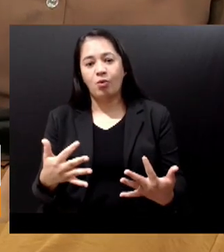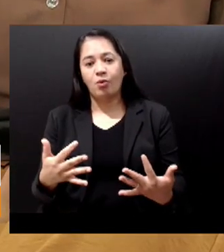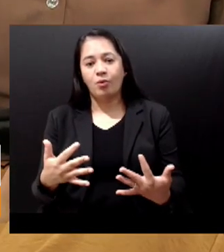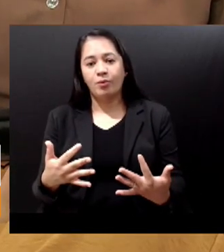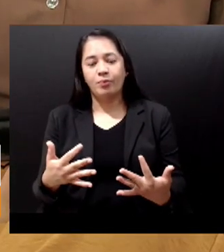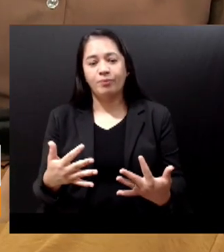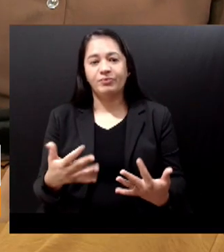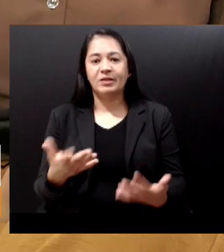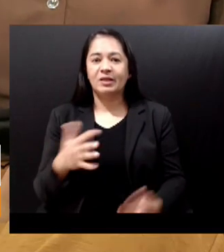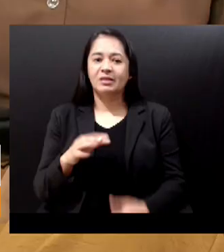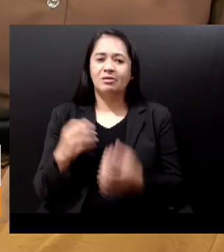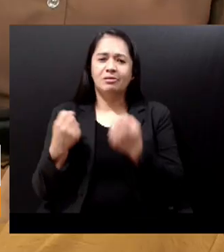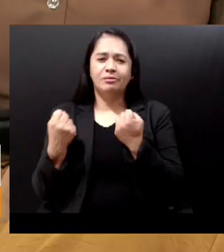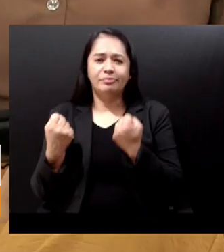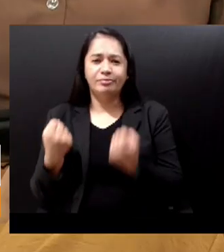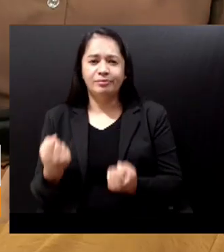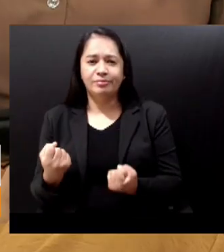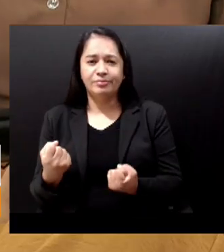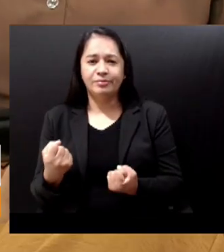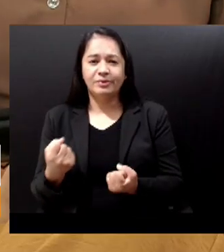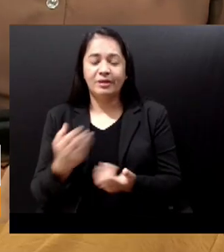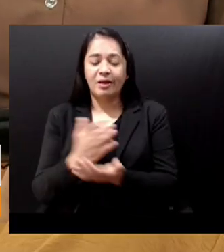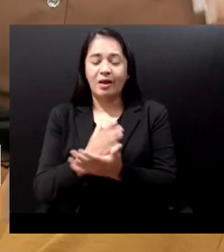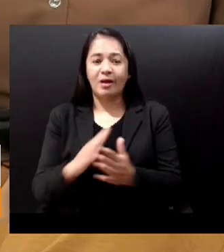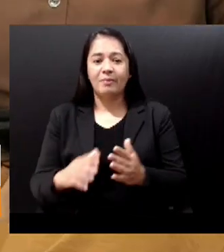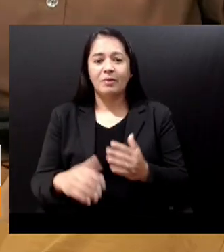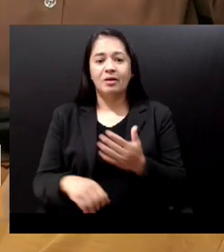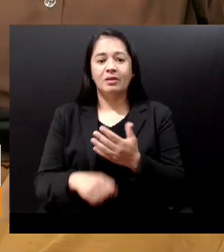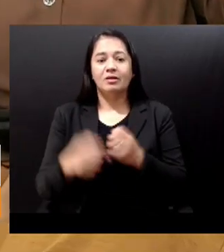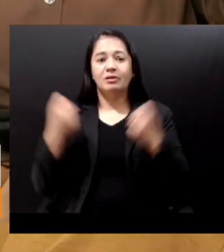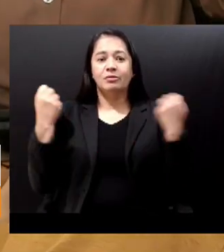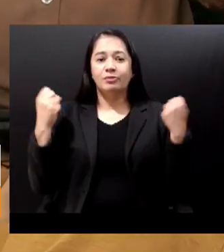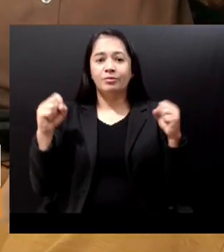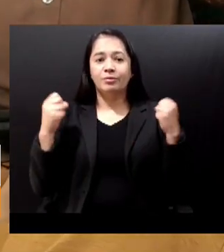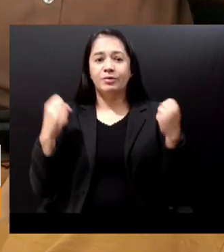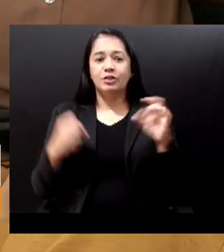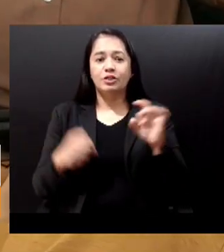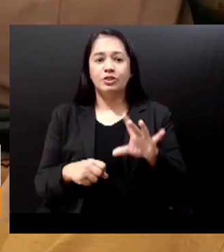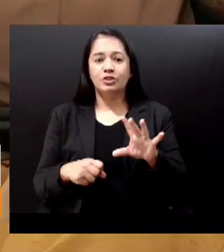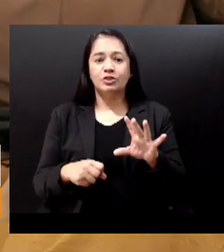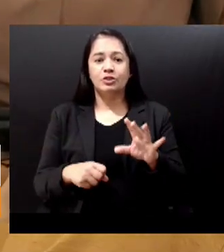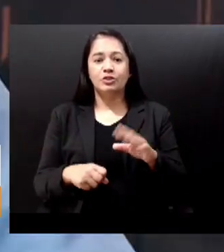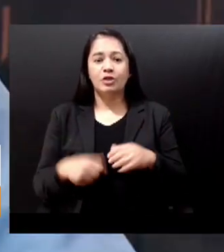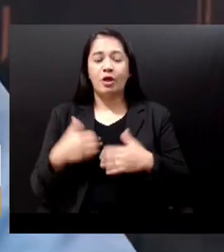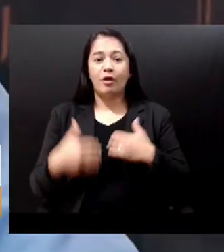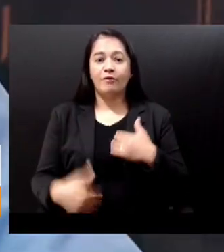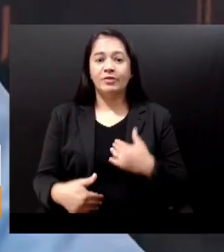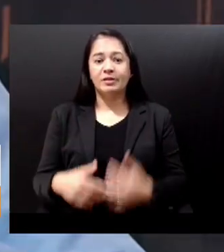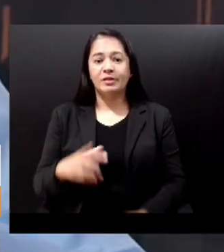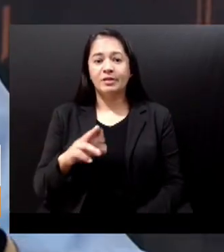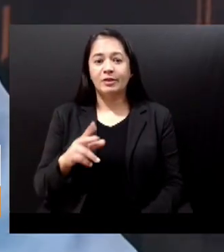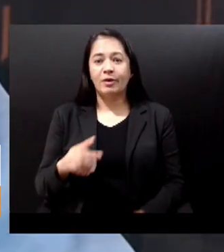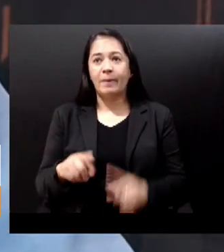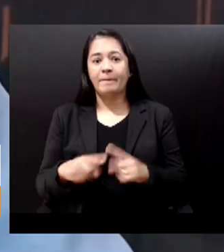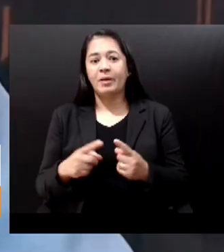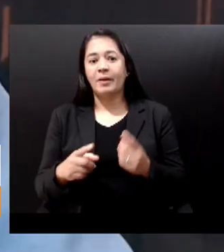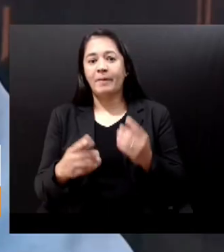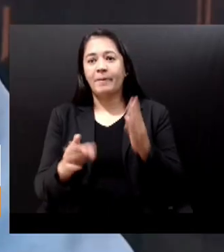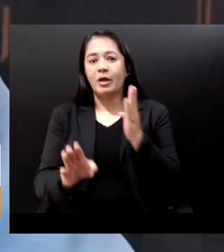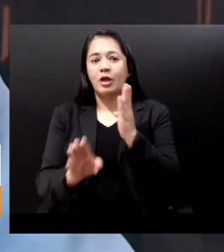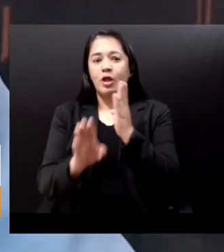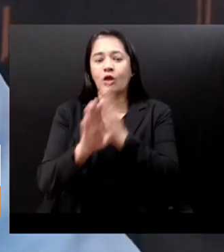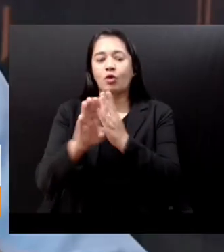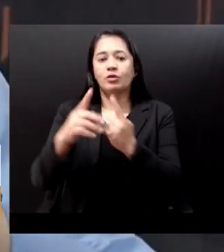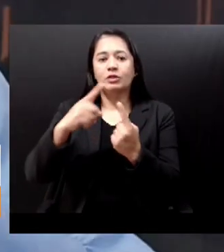se dissipar em atividades e que não sejam só atividades físicas, Uhum. né? Me parece que encontrar modalidades de